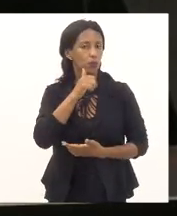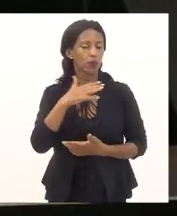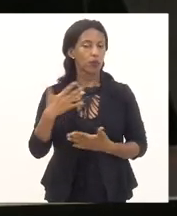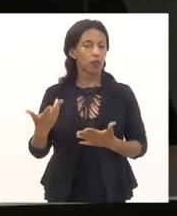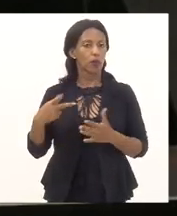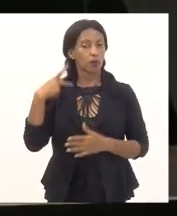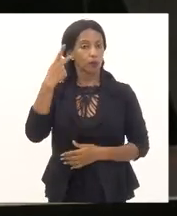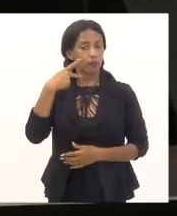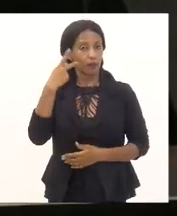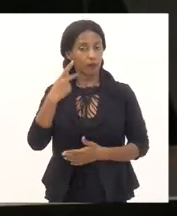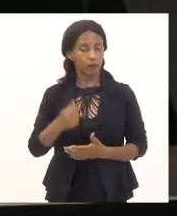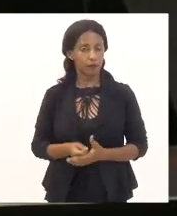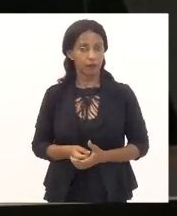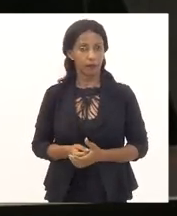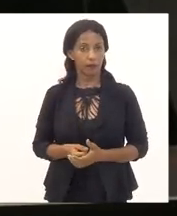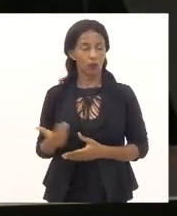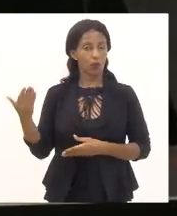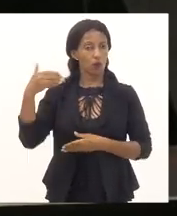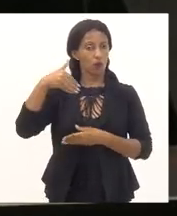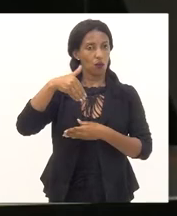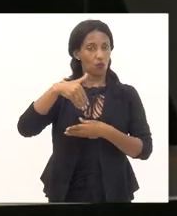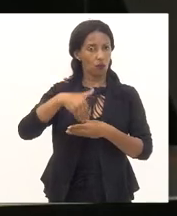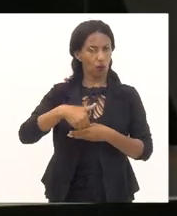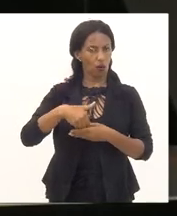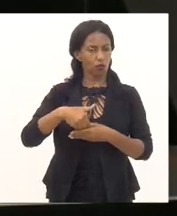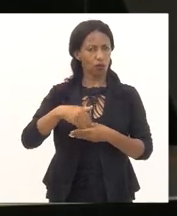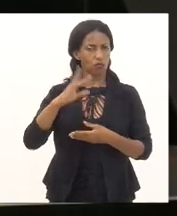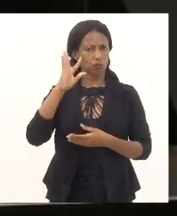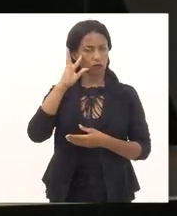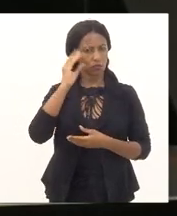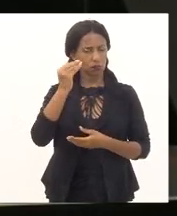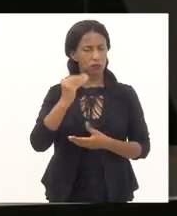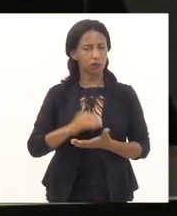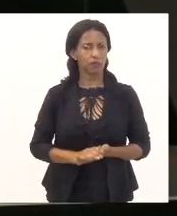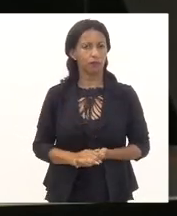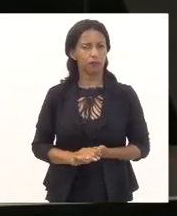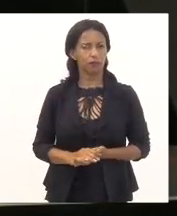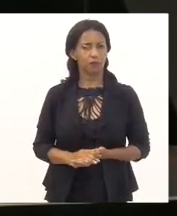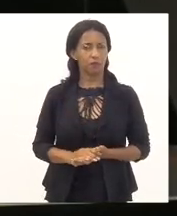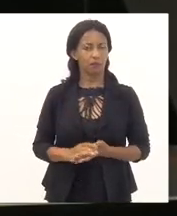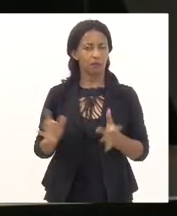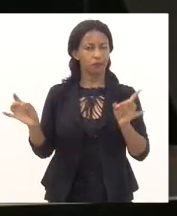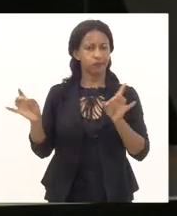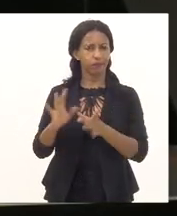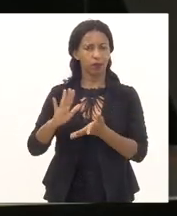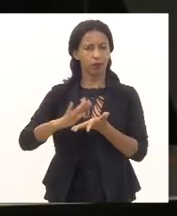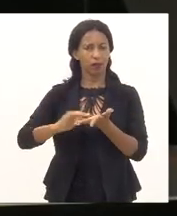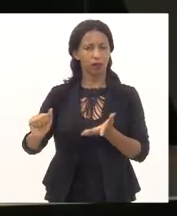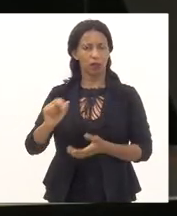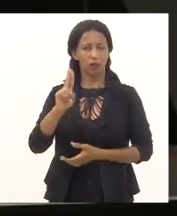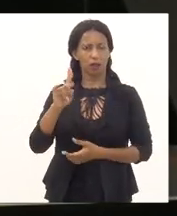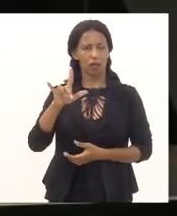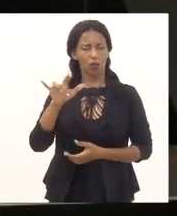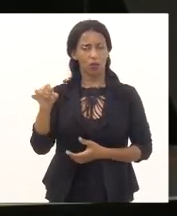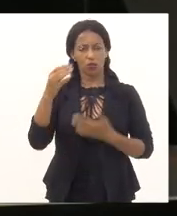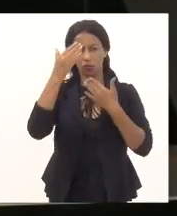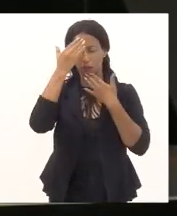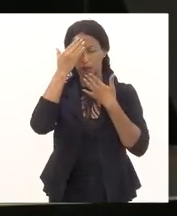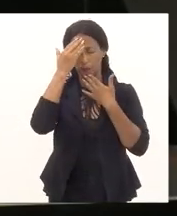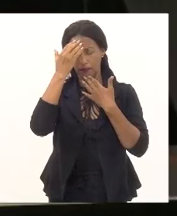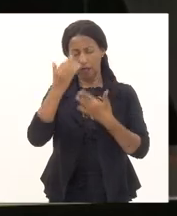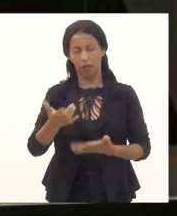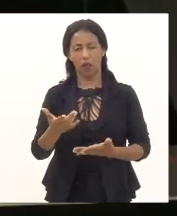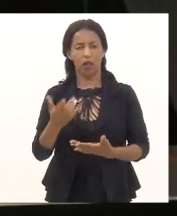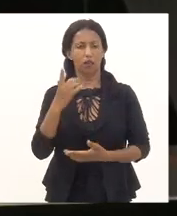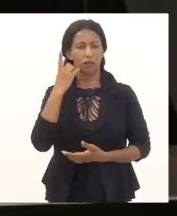enquanto parlamentar, o voto que decidiu pela extinção da UESO. Muito obrigada,